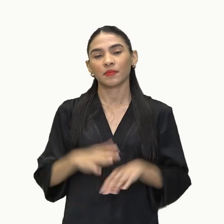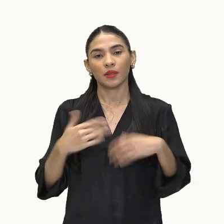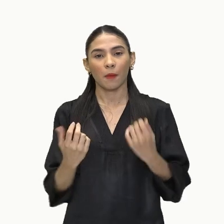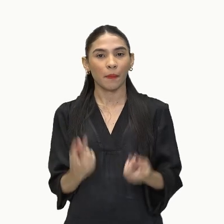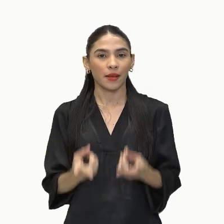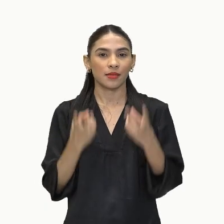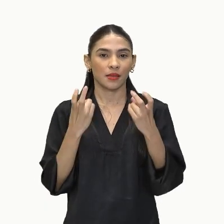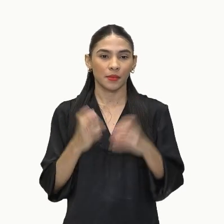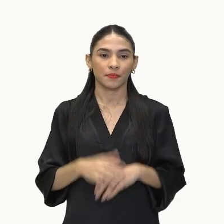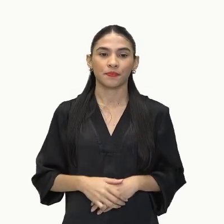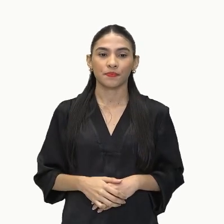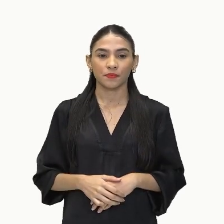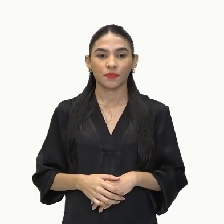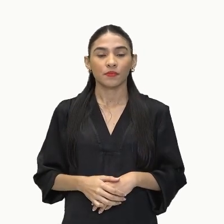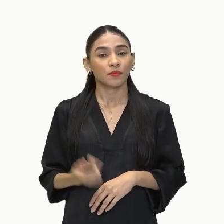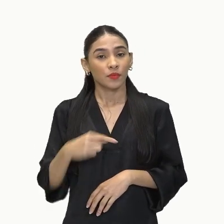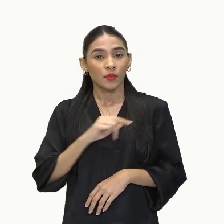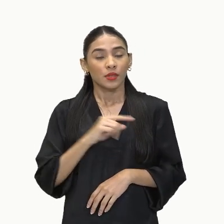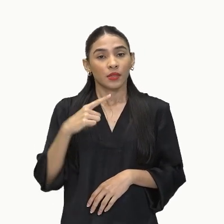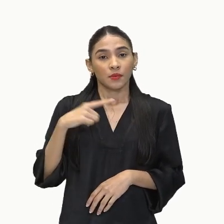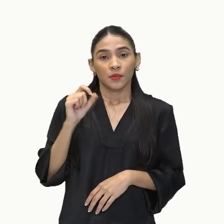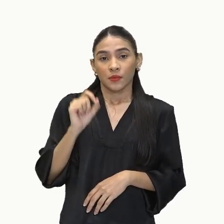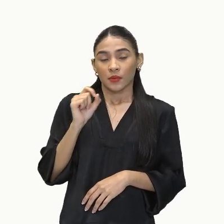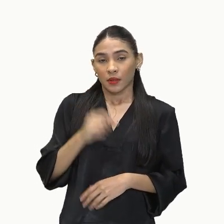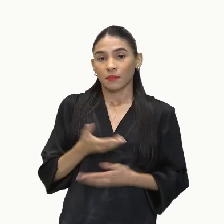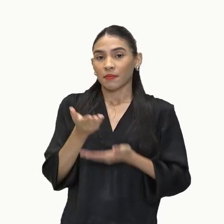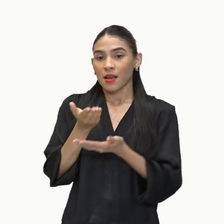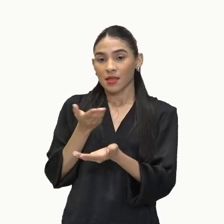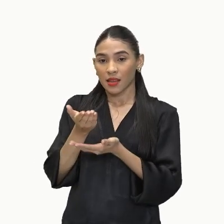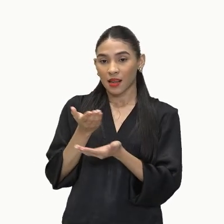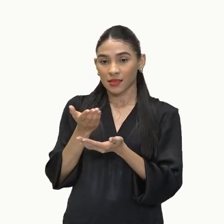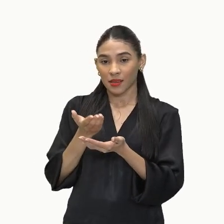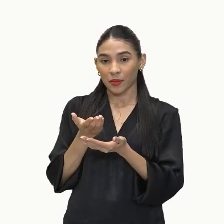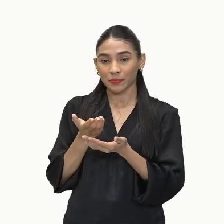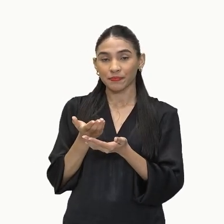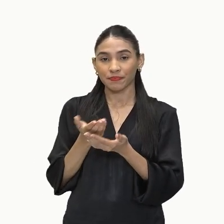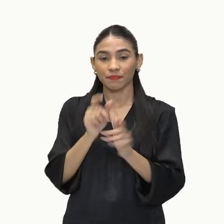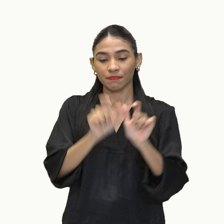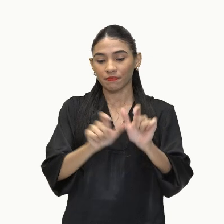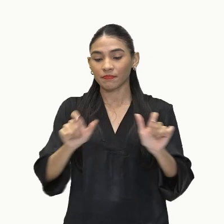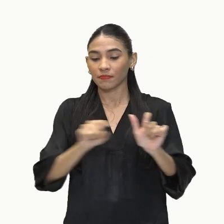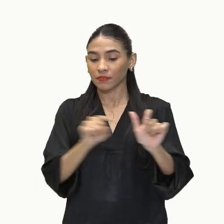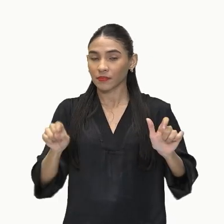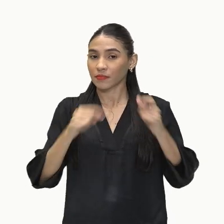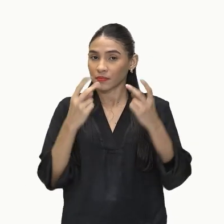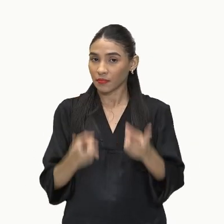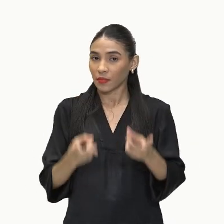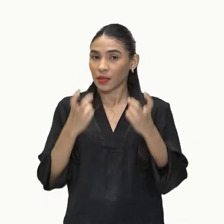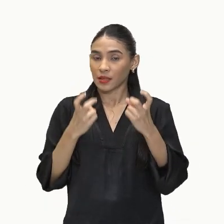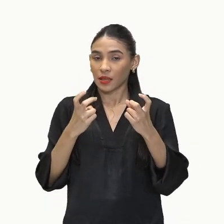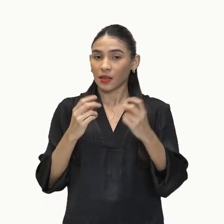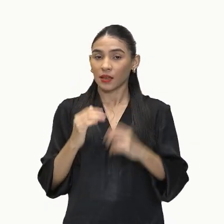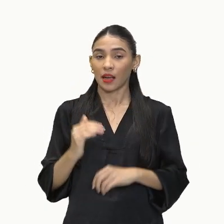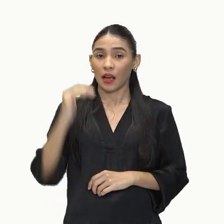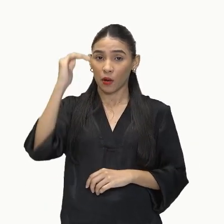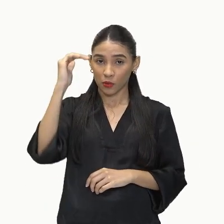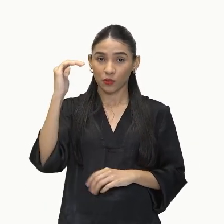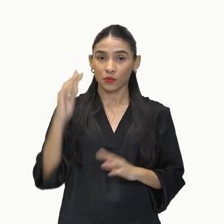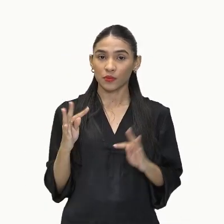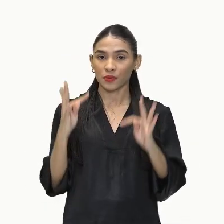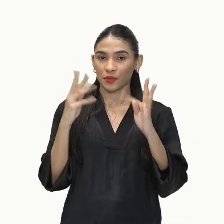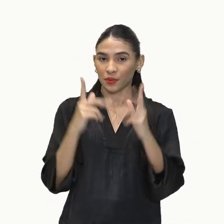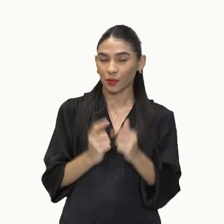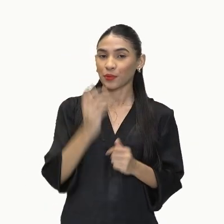observem que aqui, nesse momento, nós temos uma interação entre pessoas. Observem que os adultos são